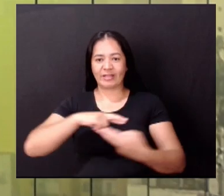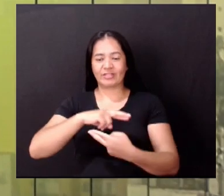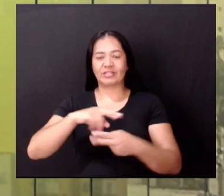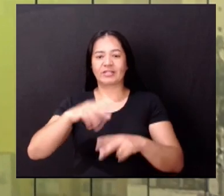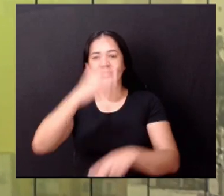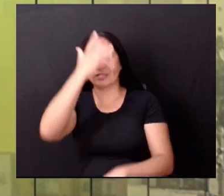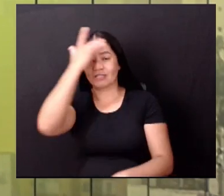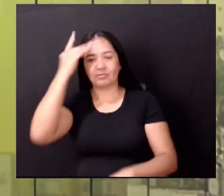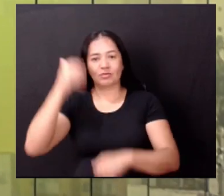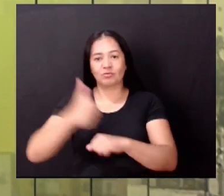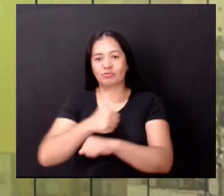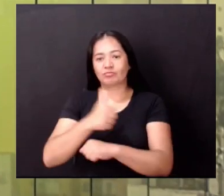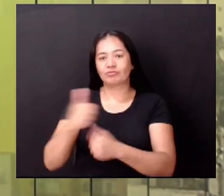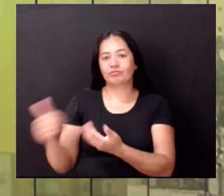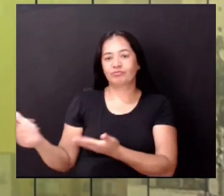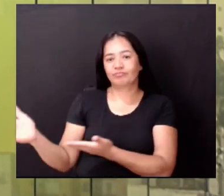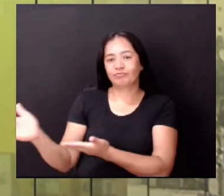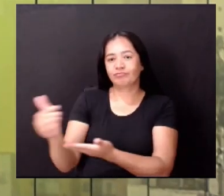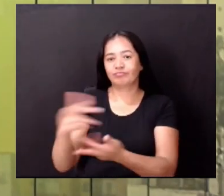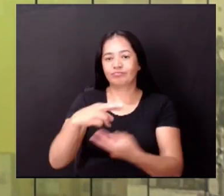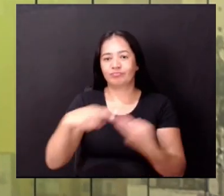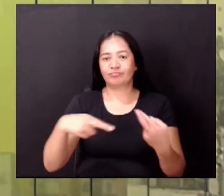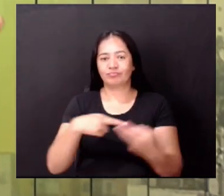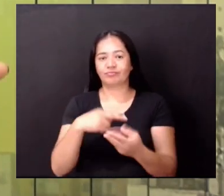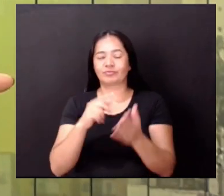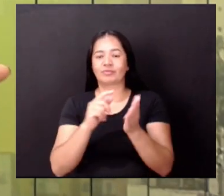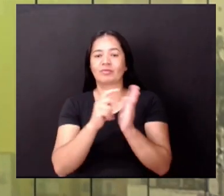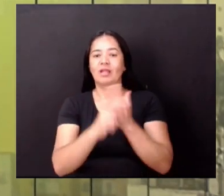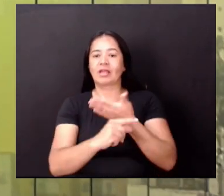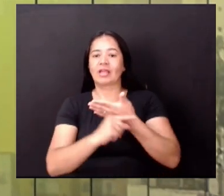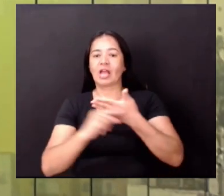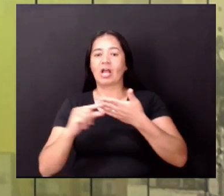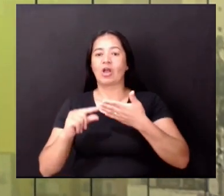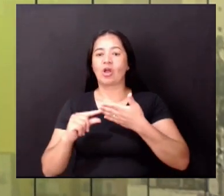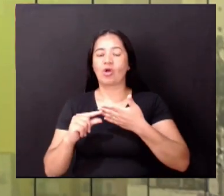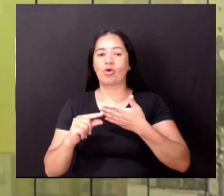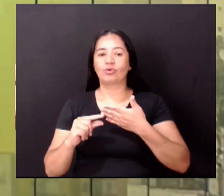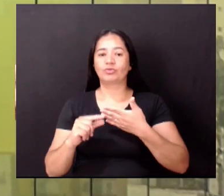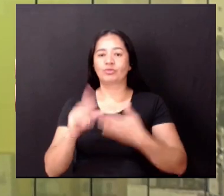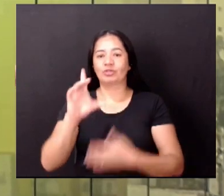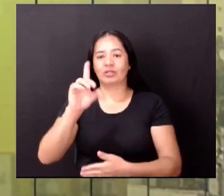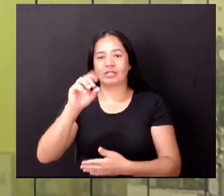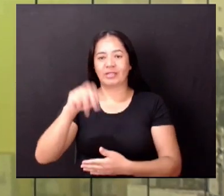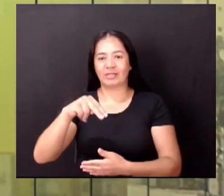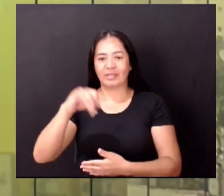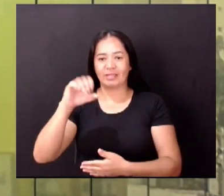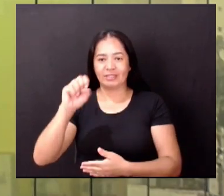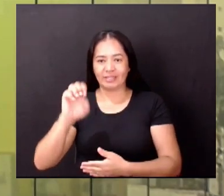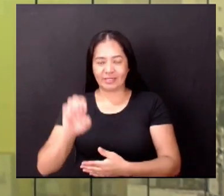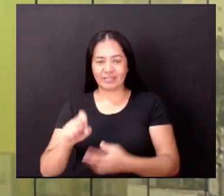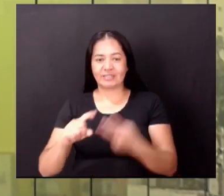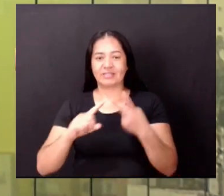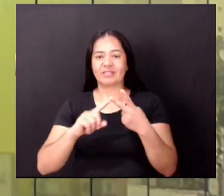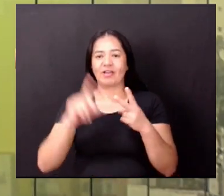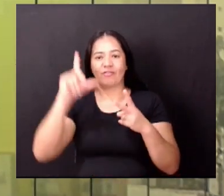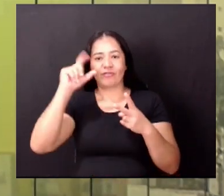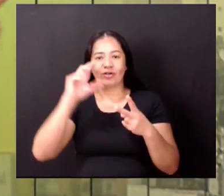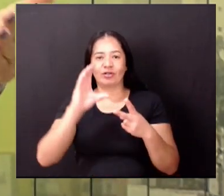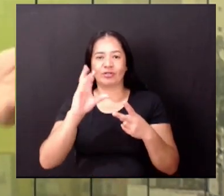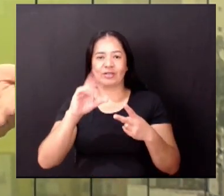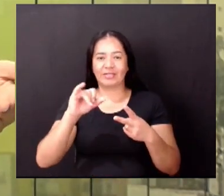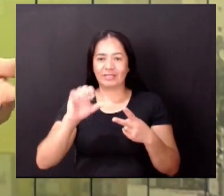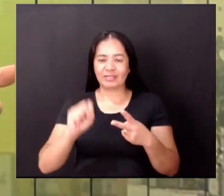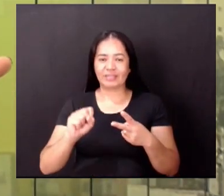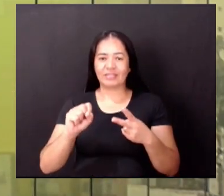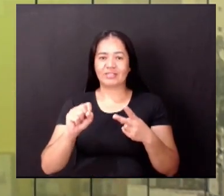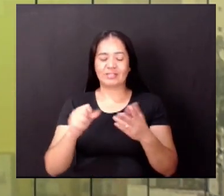reciclagem de papéis e com os catadores. E quem escreveu esse livro foi a Denise Monson, quem tirou as fotos foi a Cris Day, e o resultado é